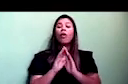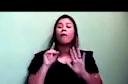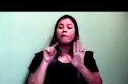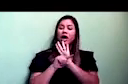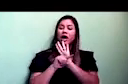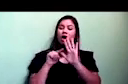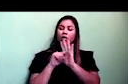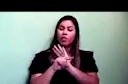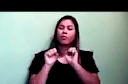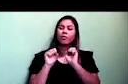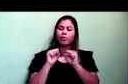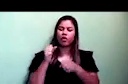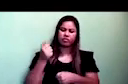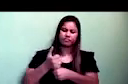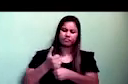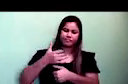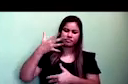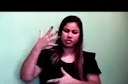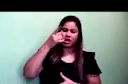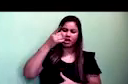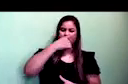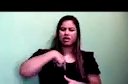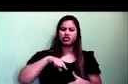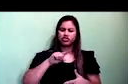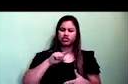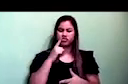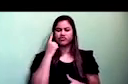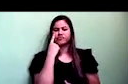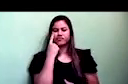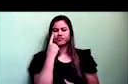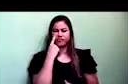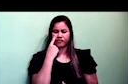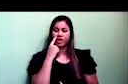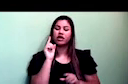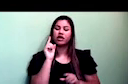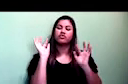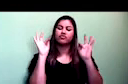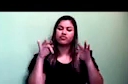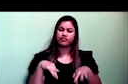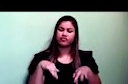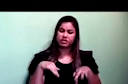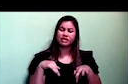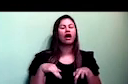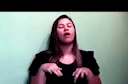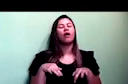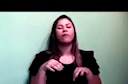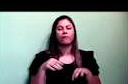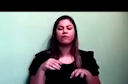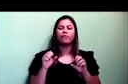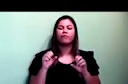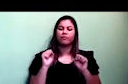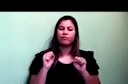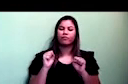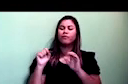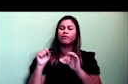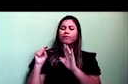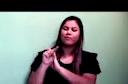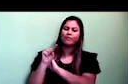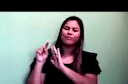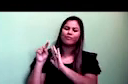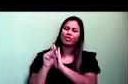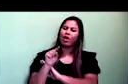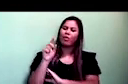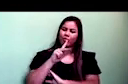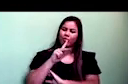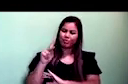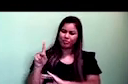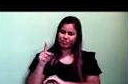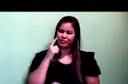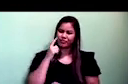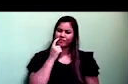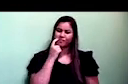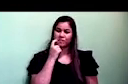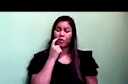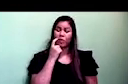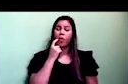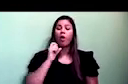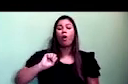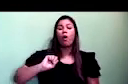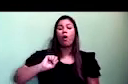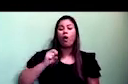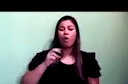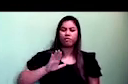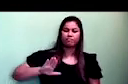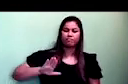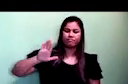acompanhando todas as perguntas ao final da apresentação do professor Marcelo. Vamos responder. Ou levantar a mãozinha e ao